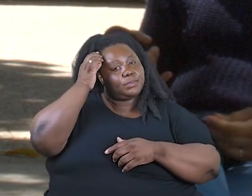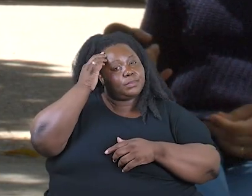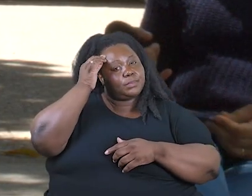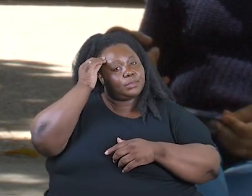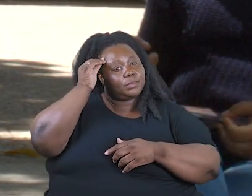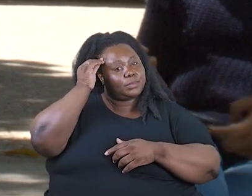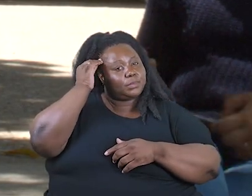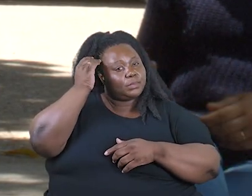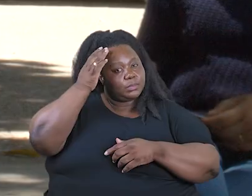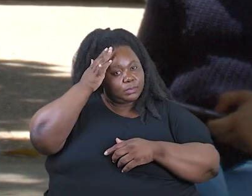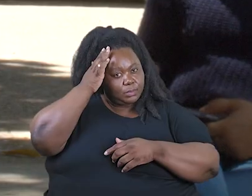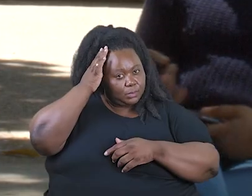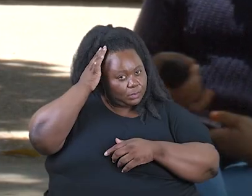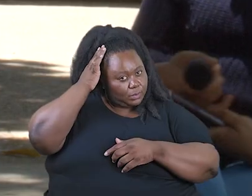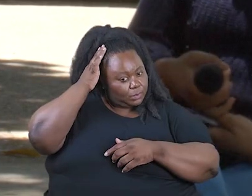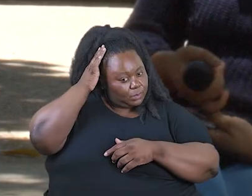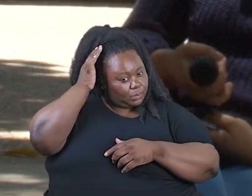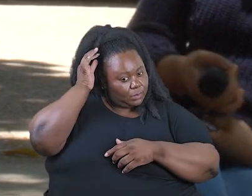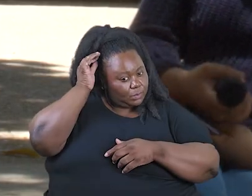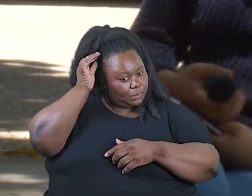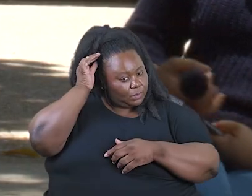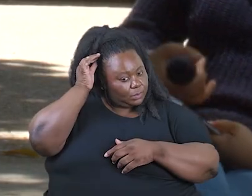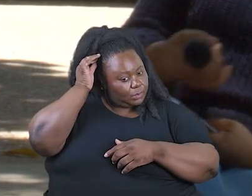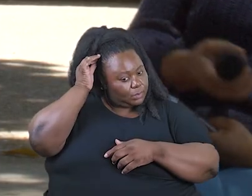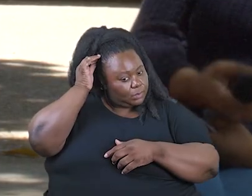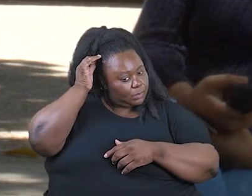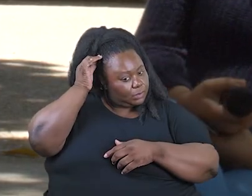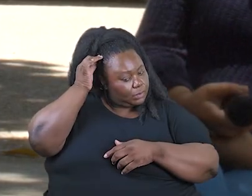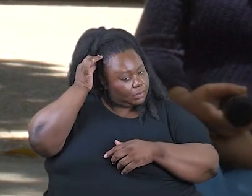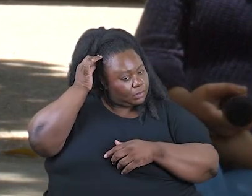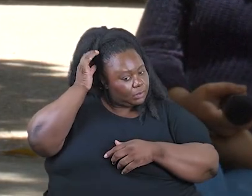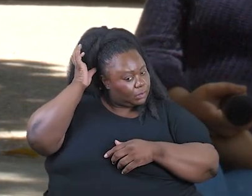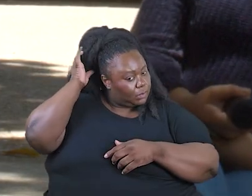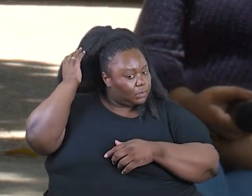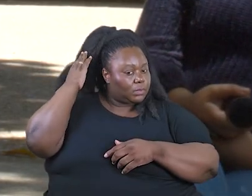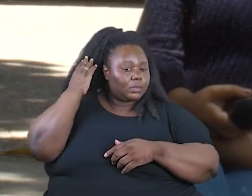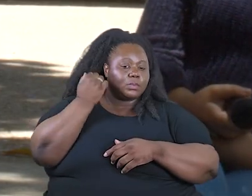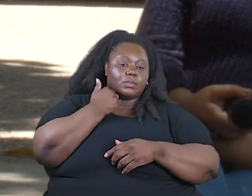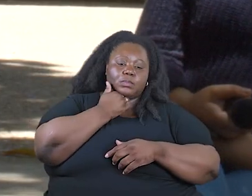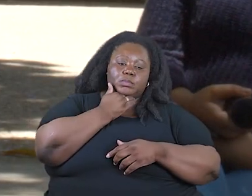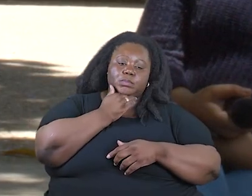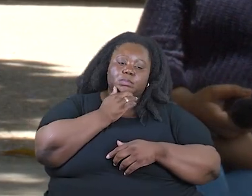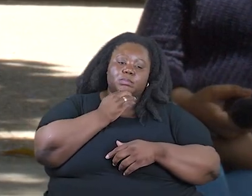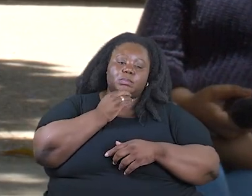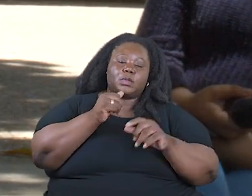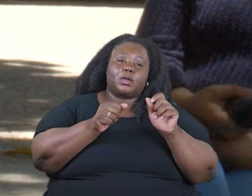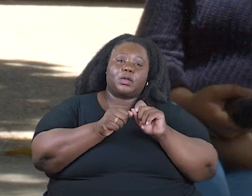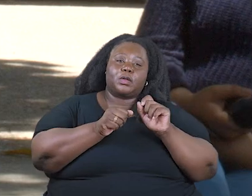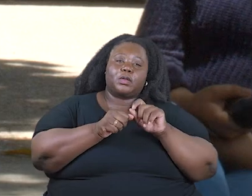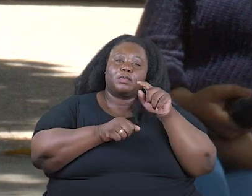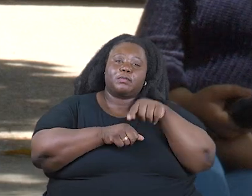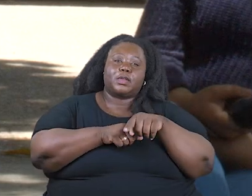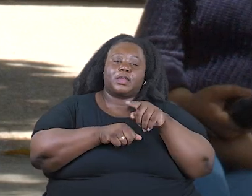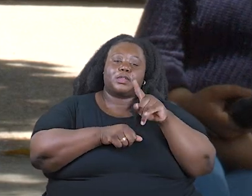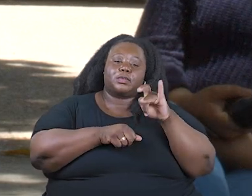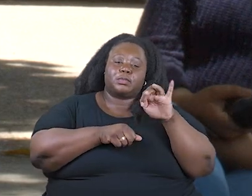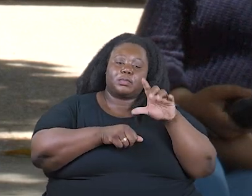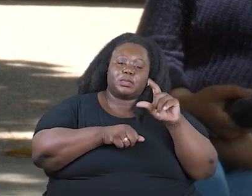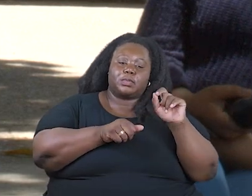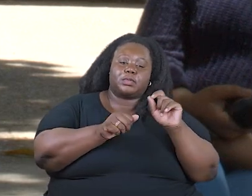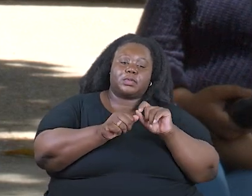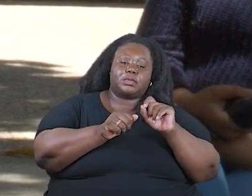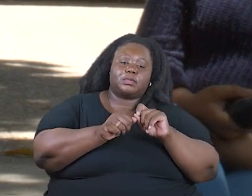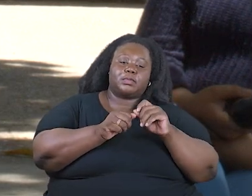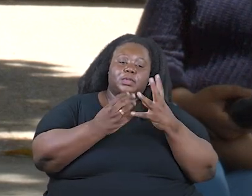Né, uma escultura que tem lá o dedo, né, mostrando o dedo. Assim. E aí ele fez uma instalação que